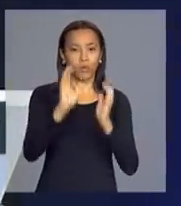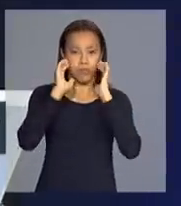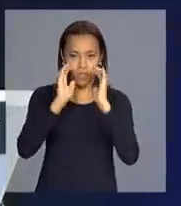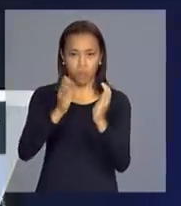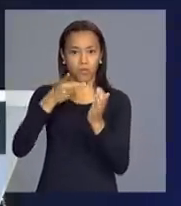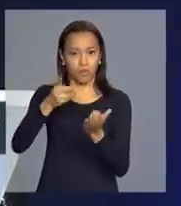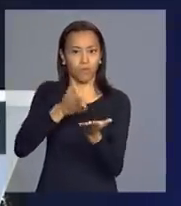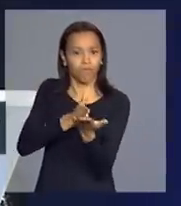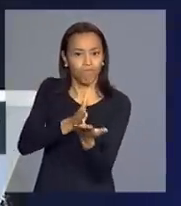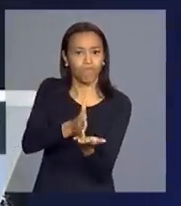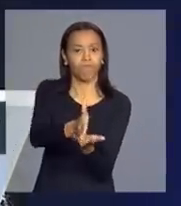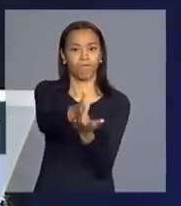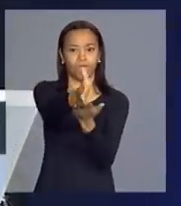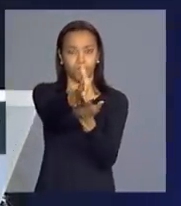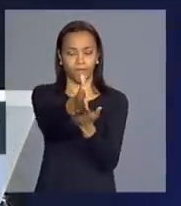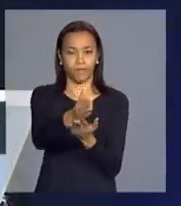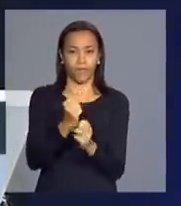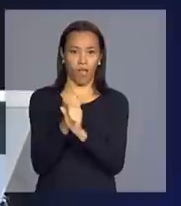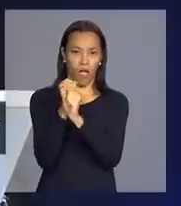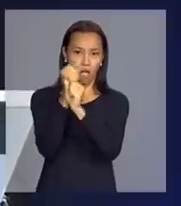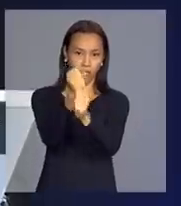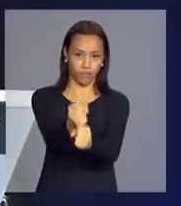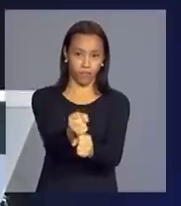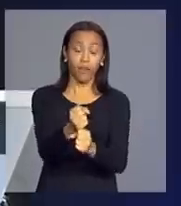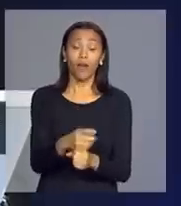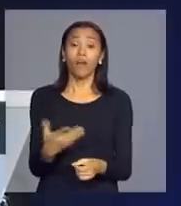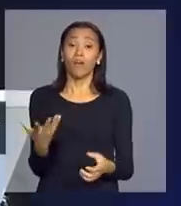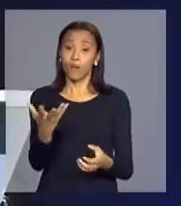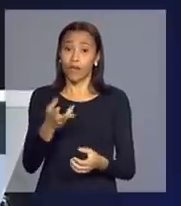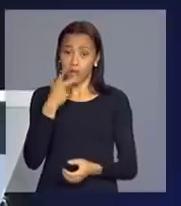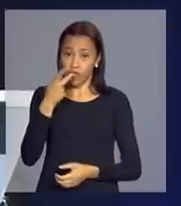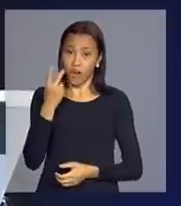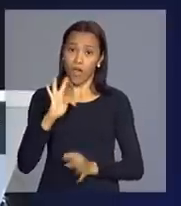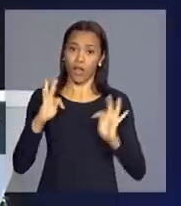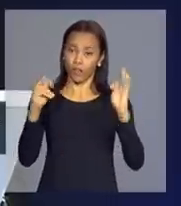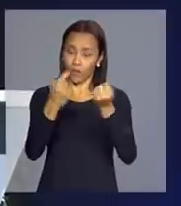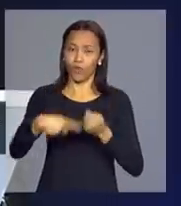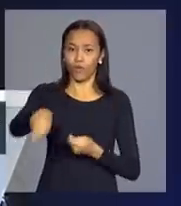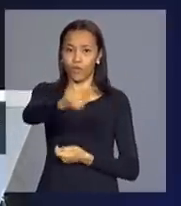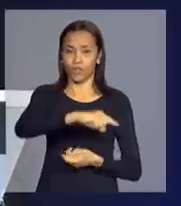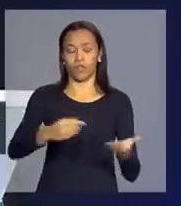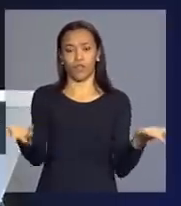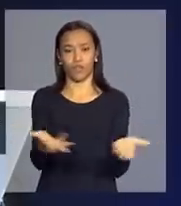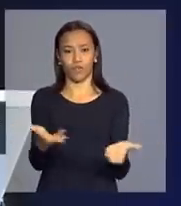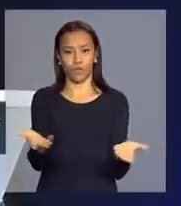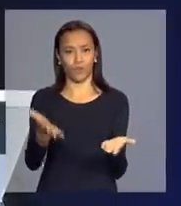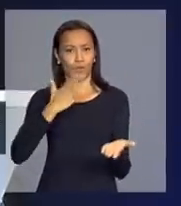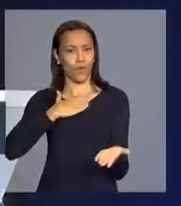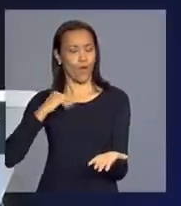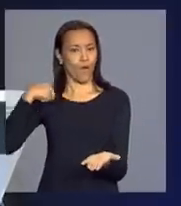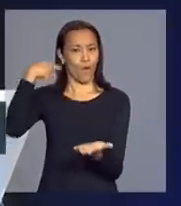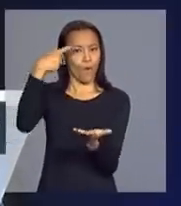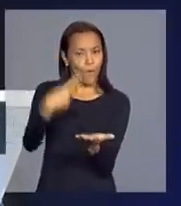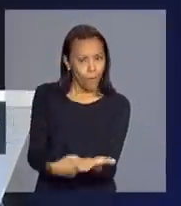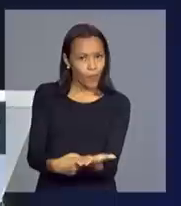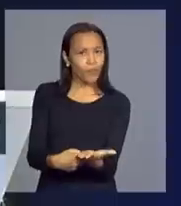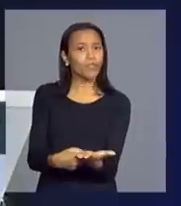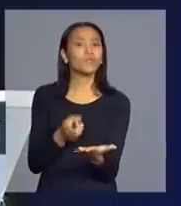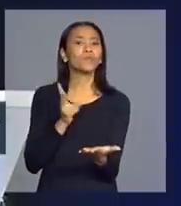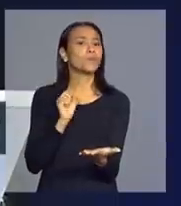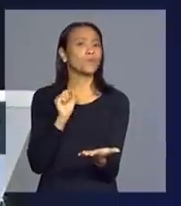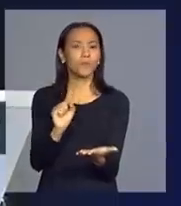anos. Eu gostaria de reiterar a todos vocês, nesse momento, meu compromisso inarredável